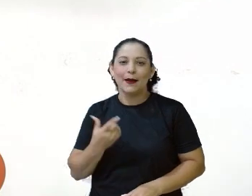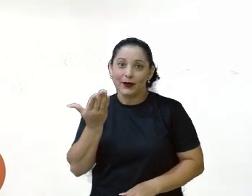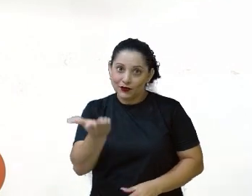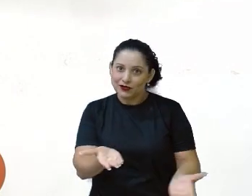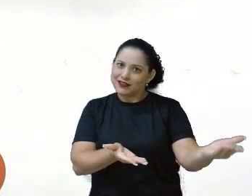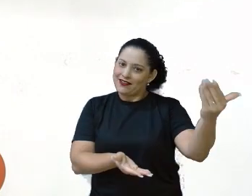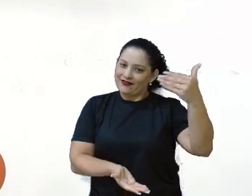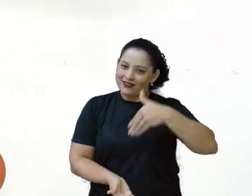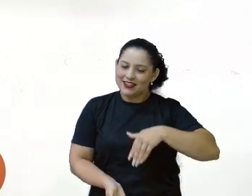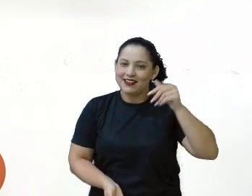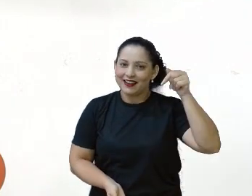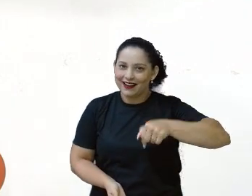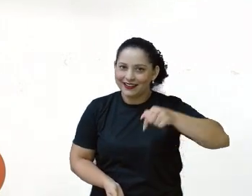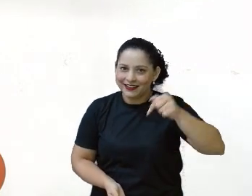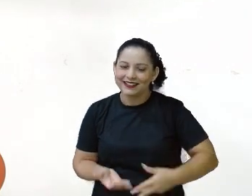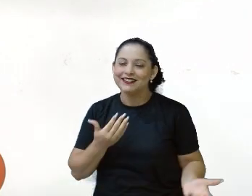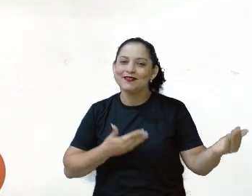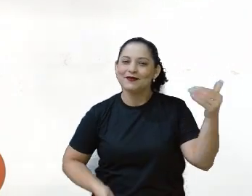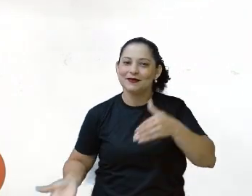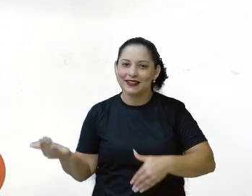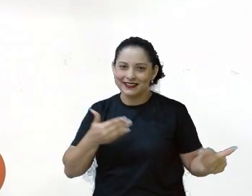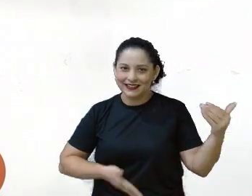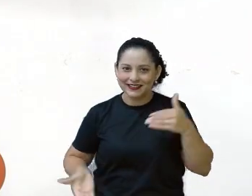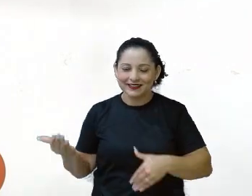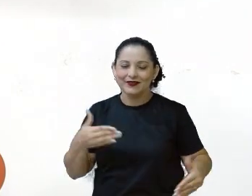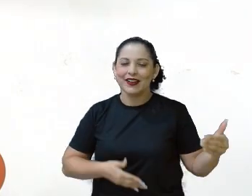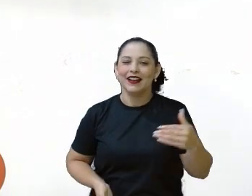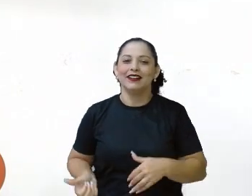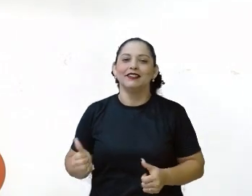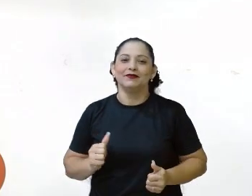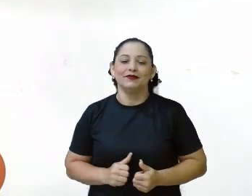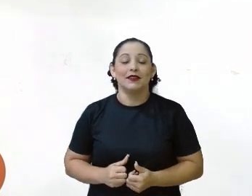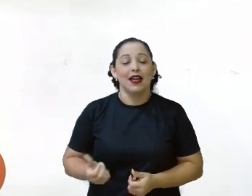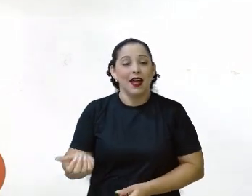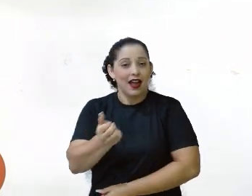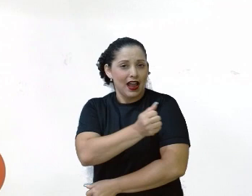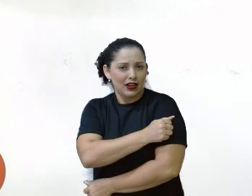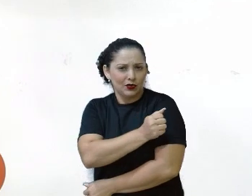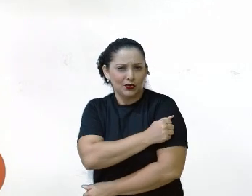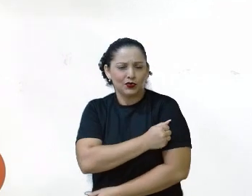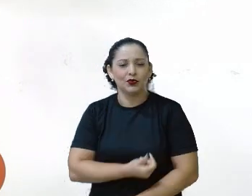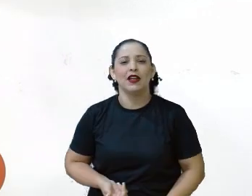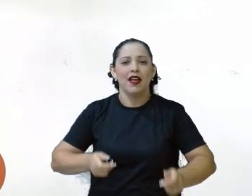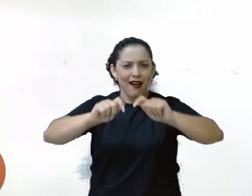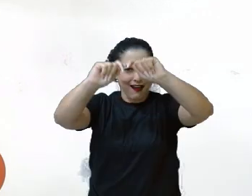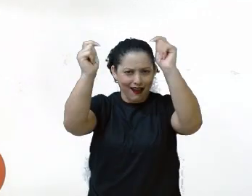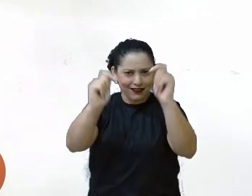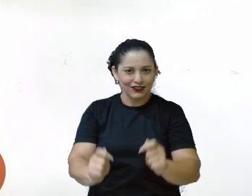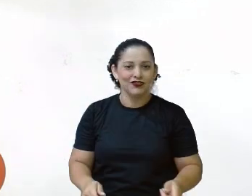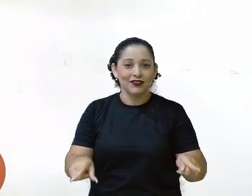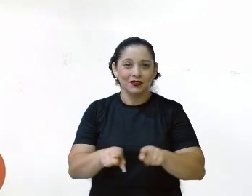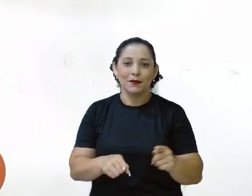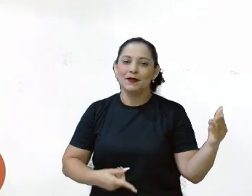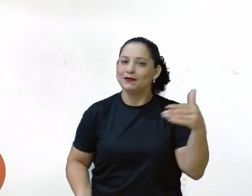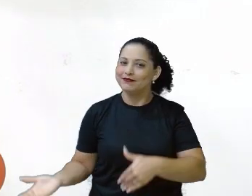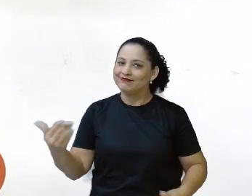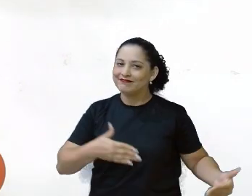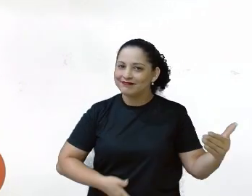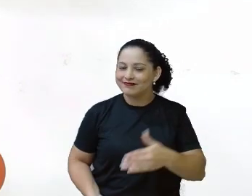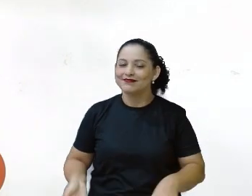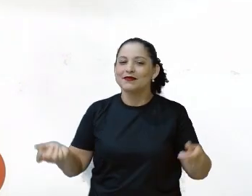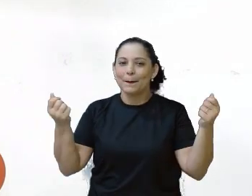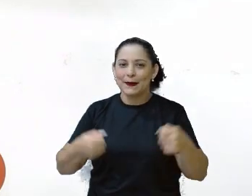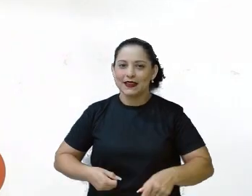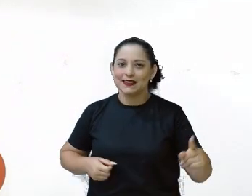trazer aqui nos estúdios, hein? Aluno artista e participativo, a gente precisa que